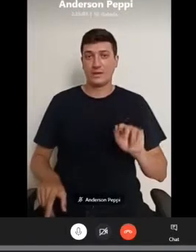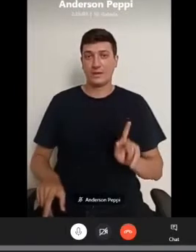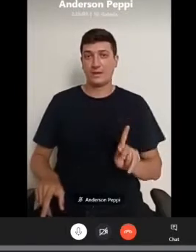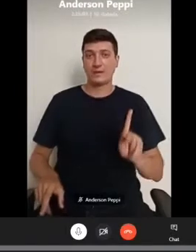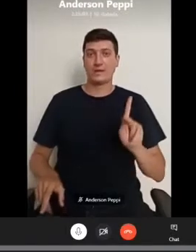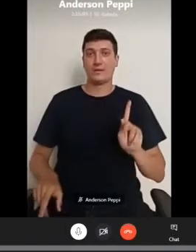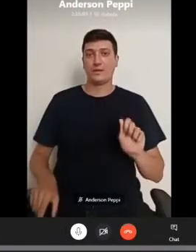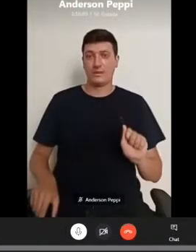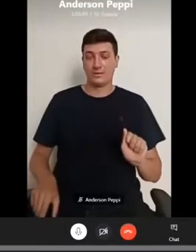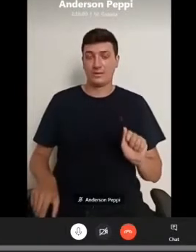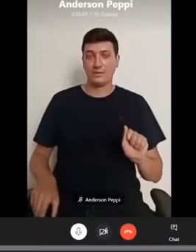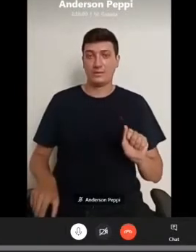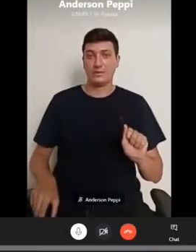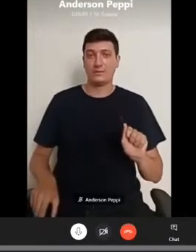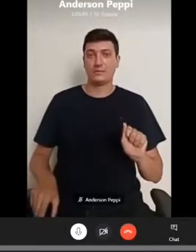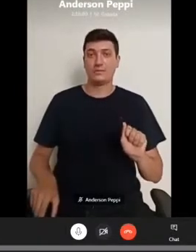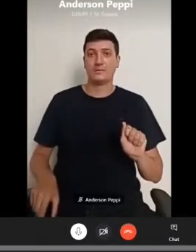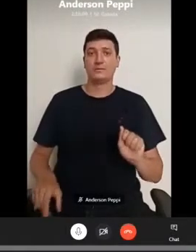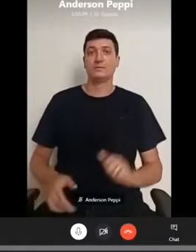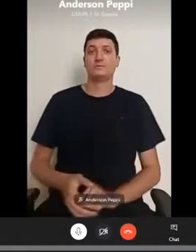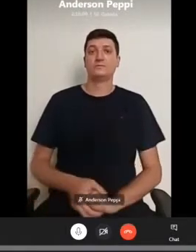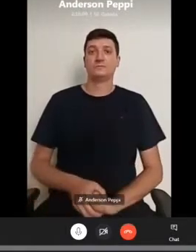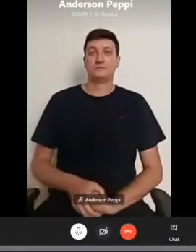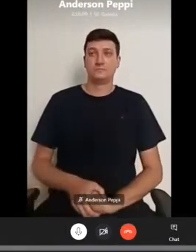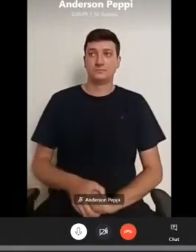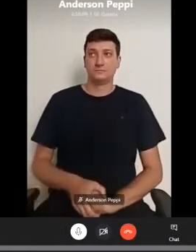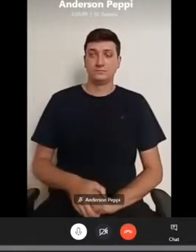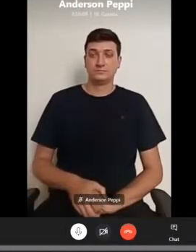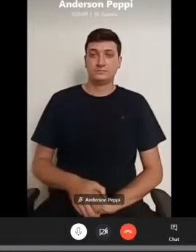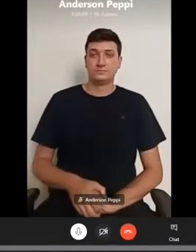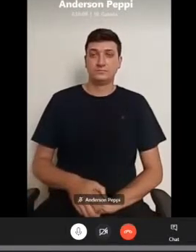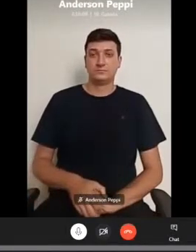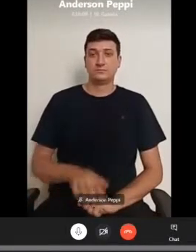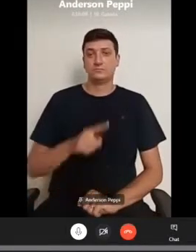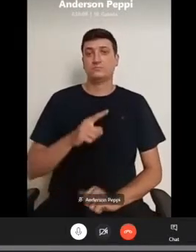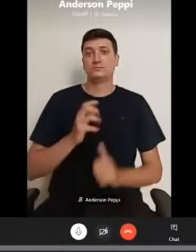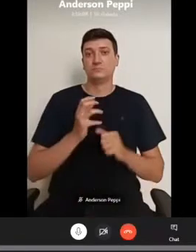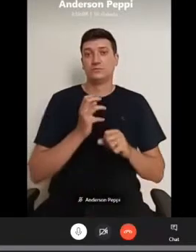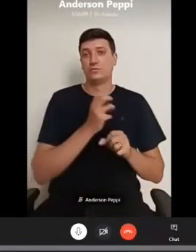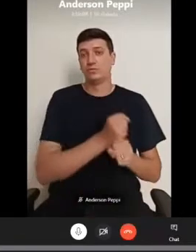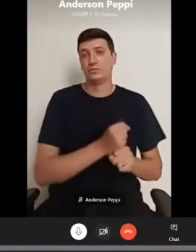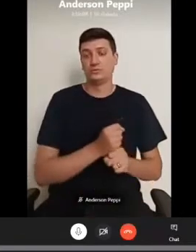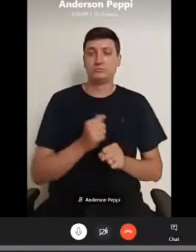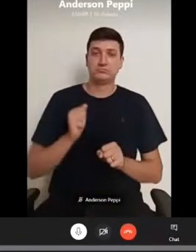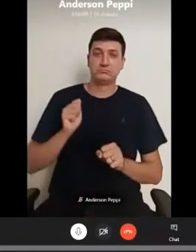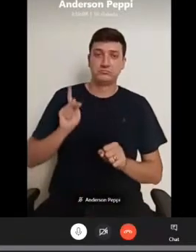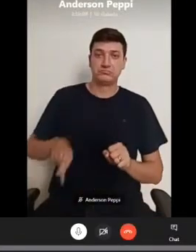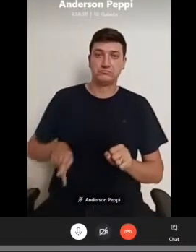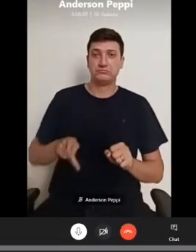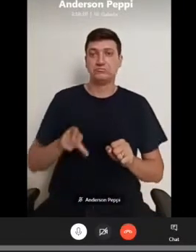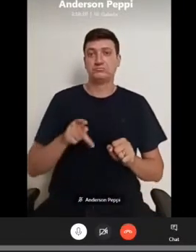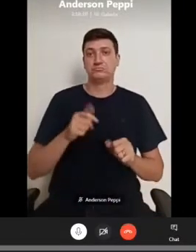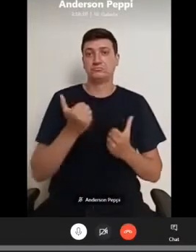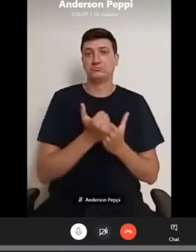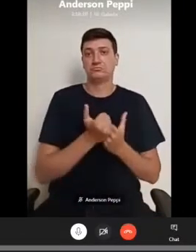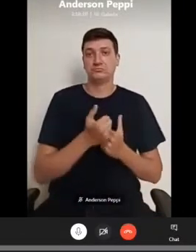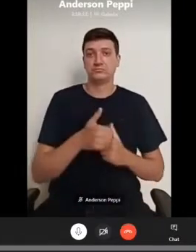Érica Cristina Lial Tiago, ficou como vice-presidente com 11